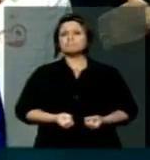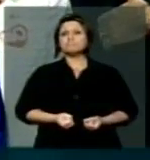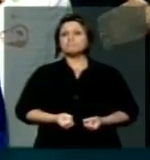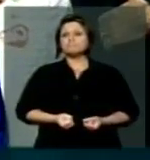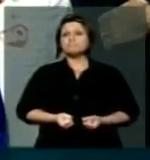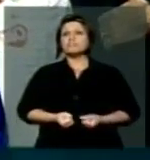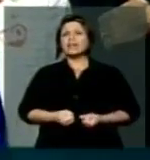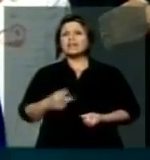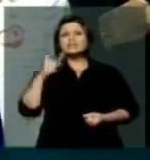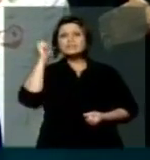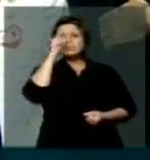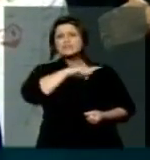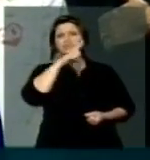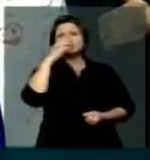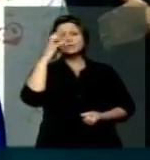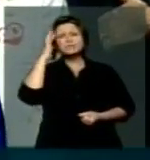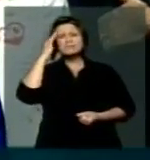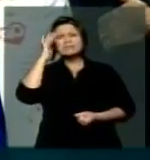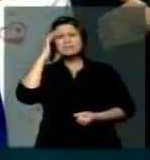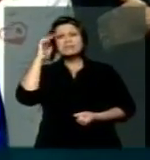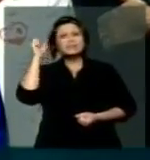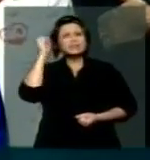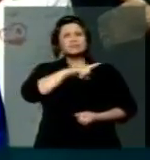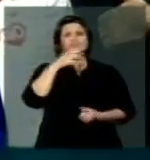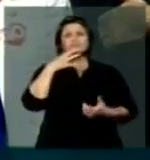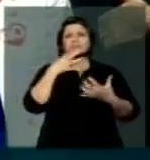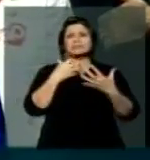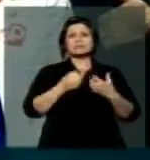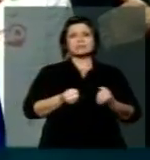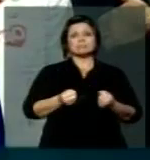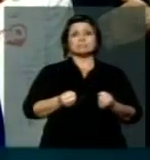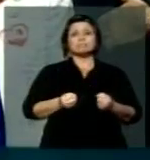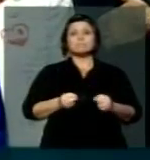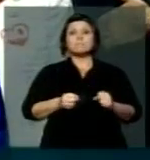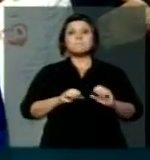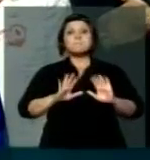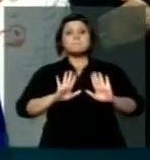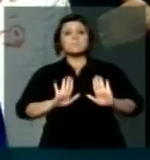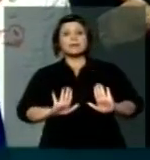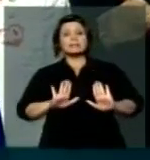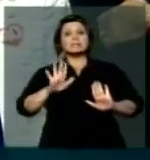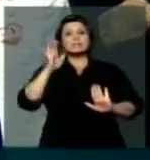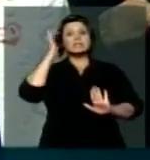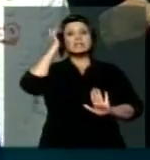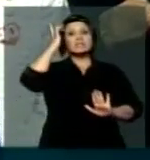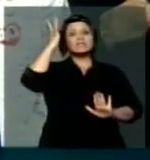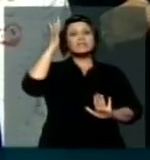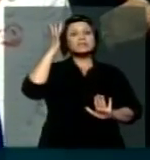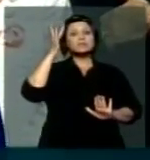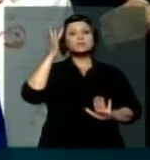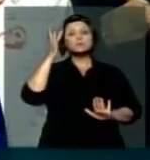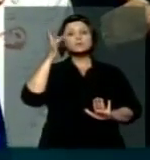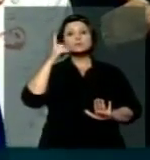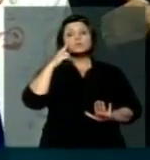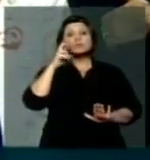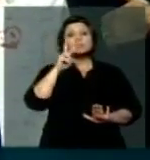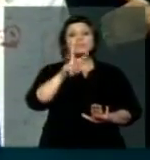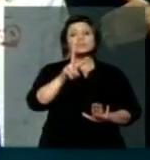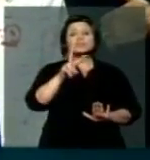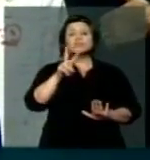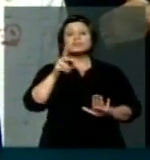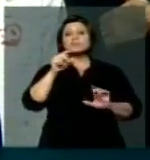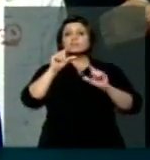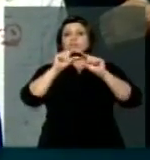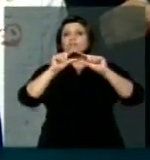difícil compreender isso, mas é fácil de superarmos isso pelas palavras do